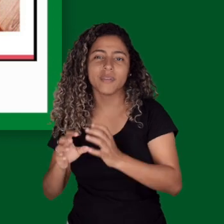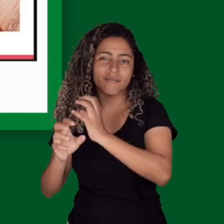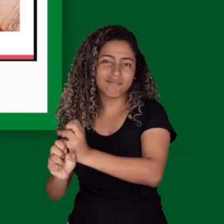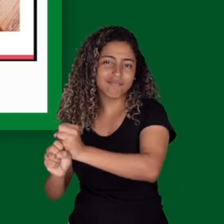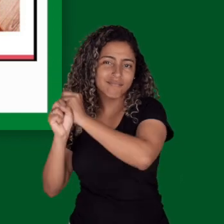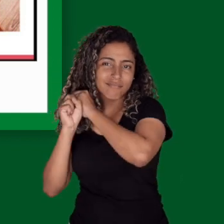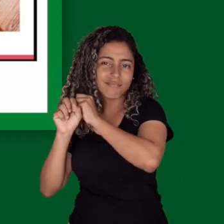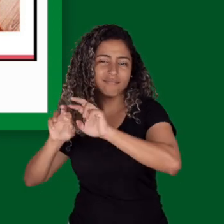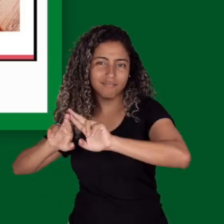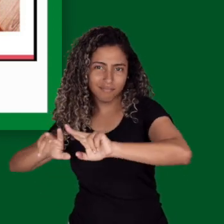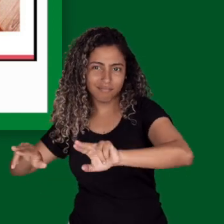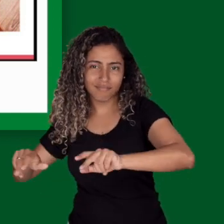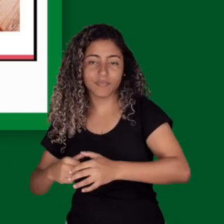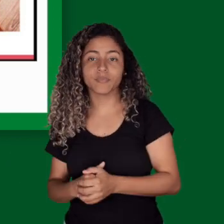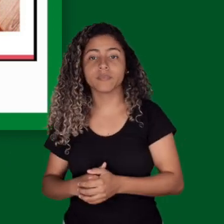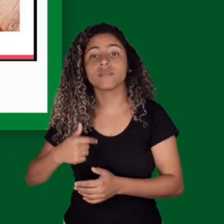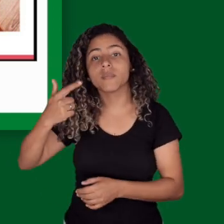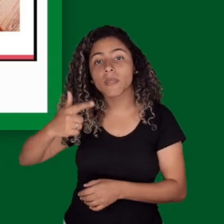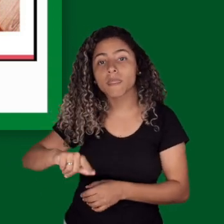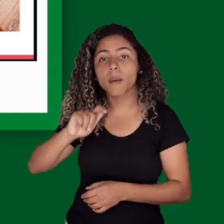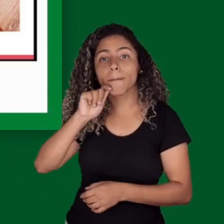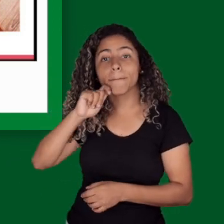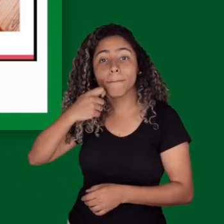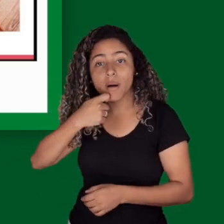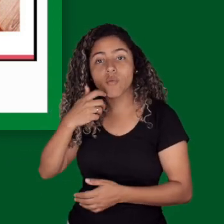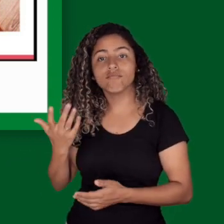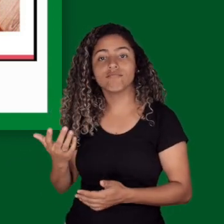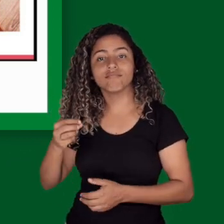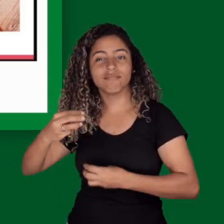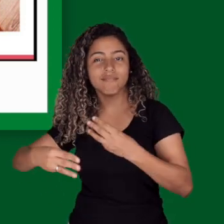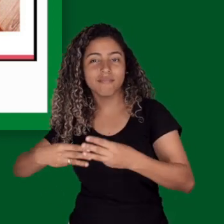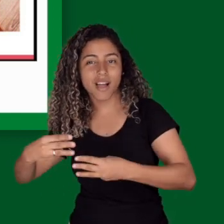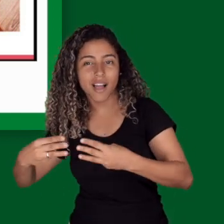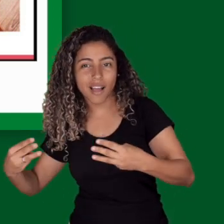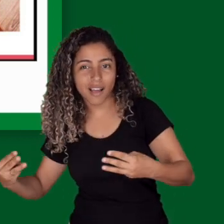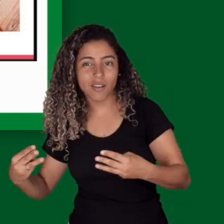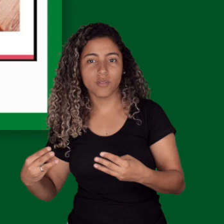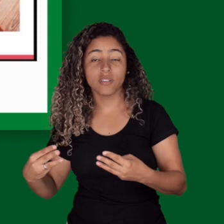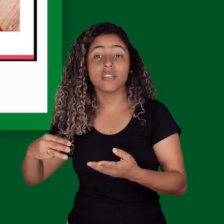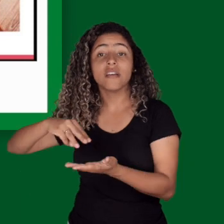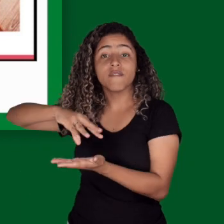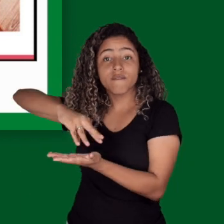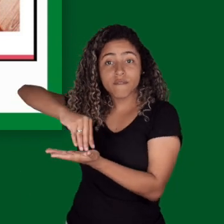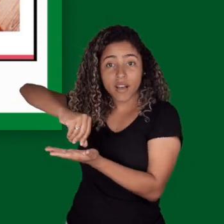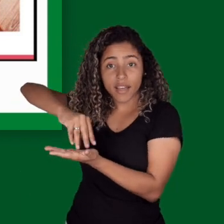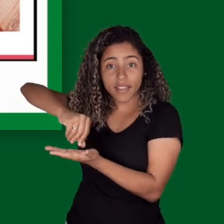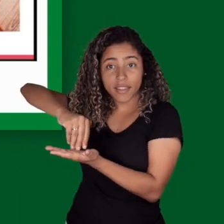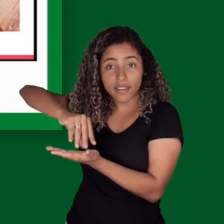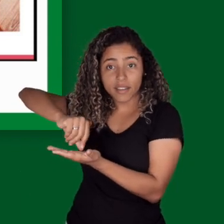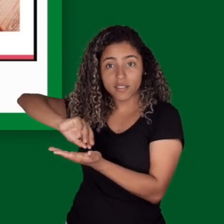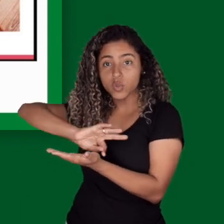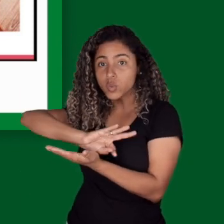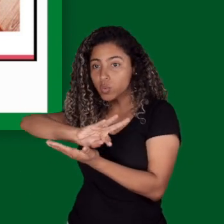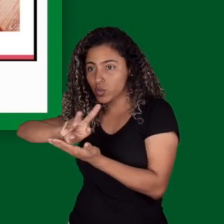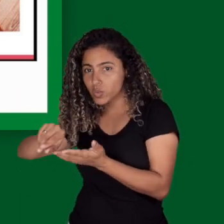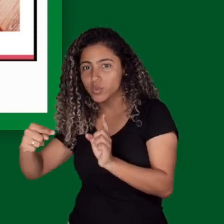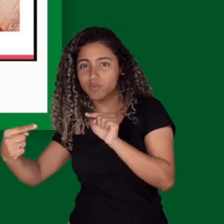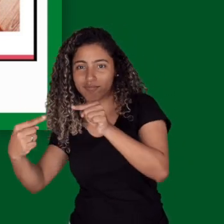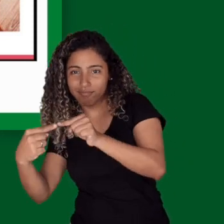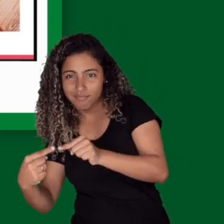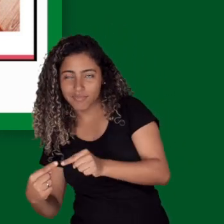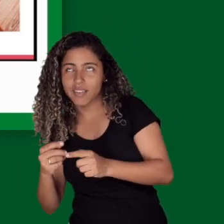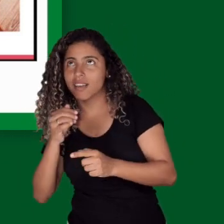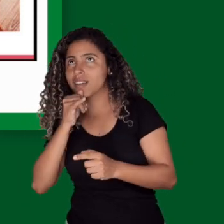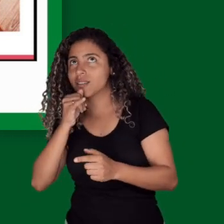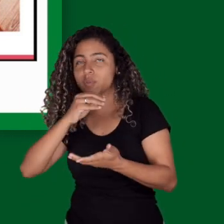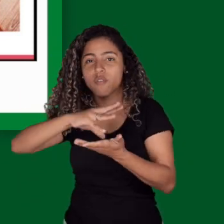macarrão e em todas as farinhas que são feitas a partir desses alimentos que eu citei, né? Então, farinha de milho, a própria